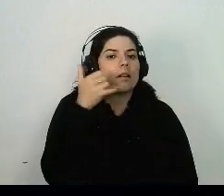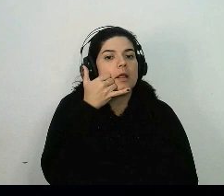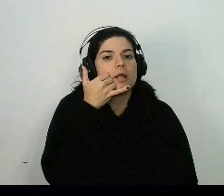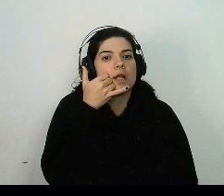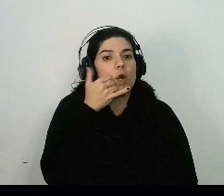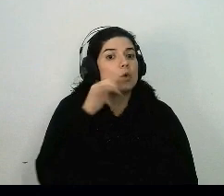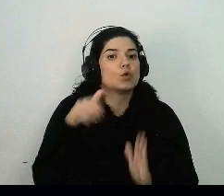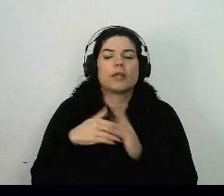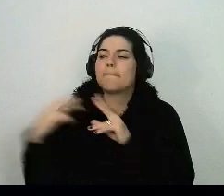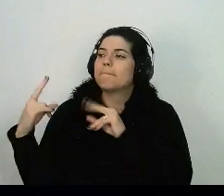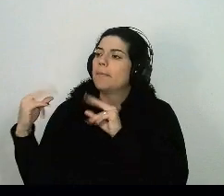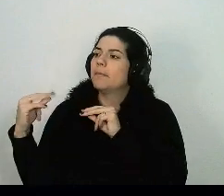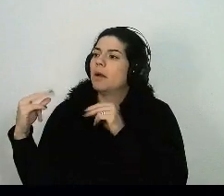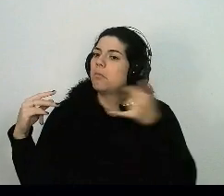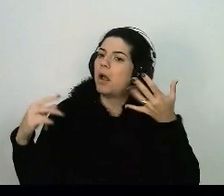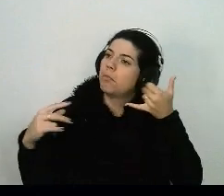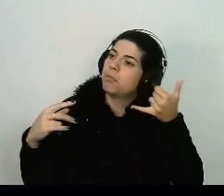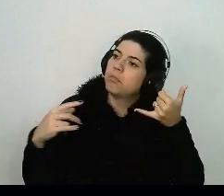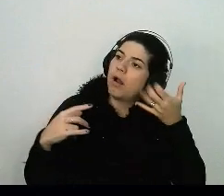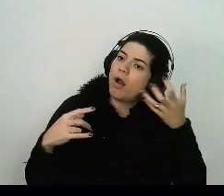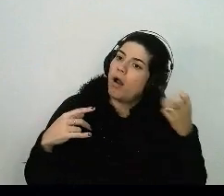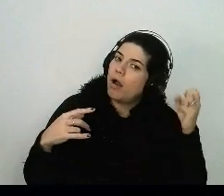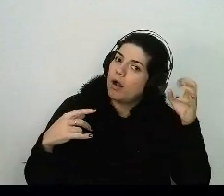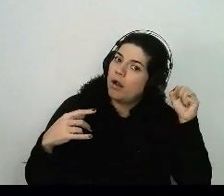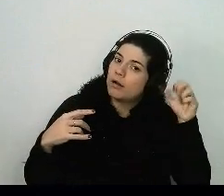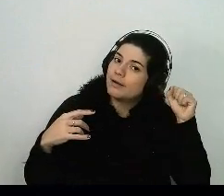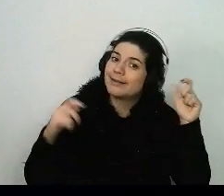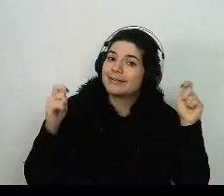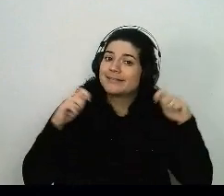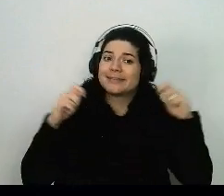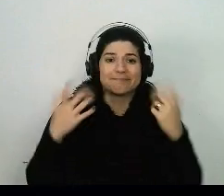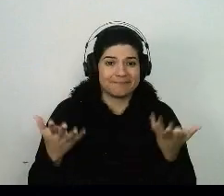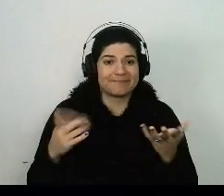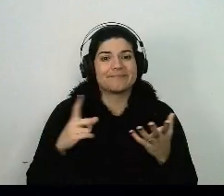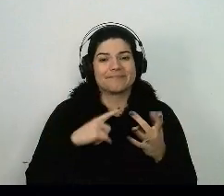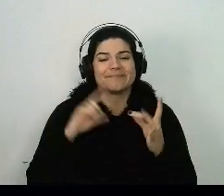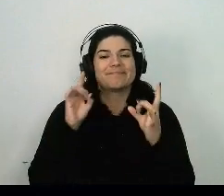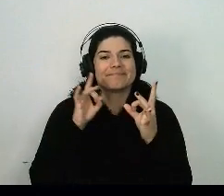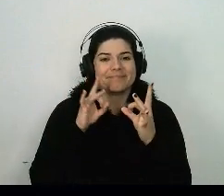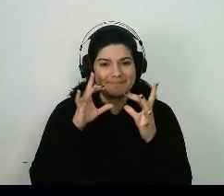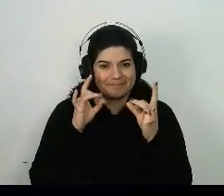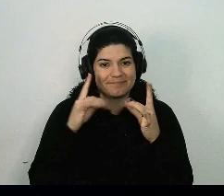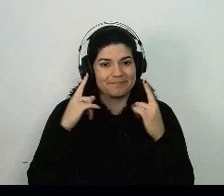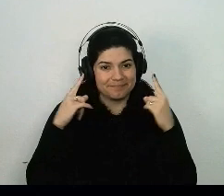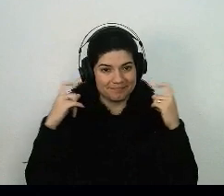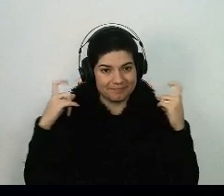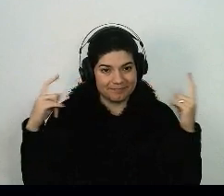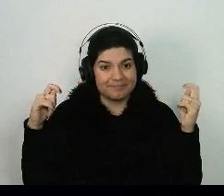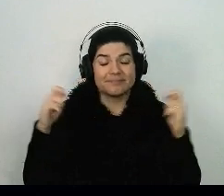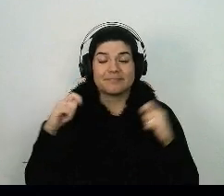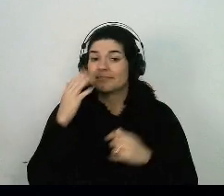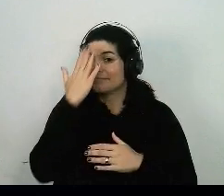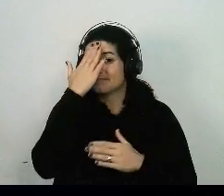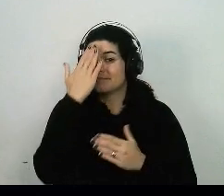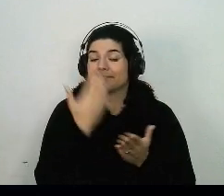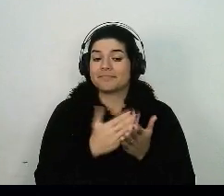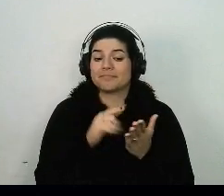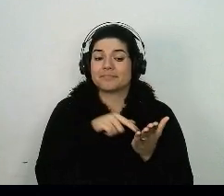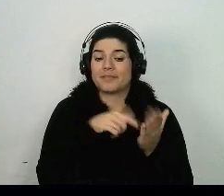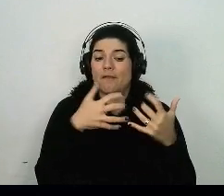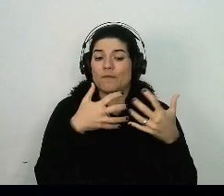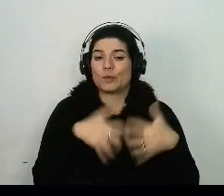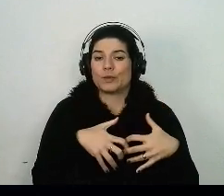está conversando, não sei, né? Então ele já dá esse feedback sonoro para que você possa saber que ele foi acionado. Então, como ele